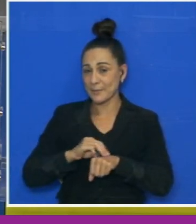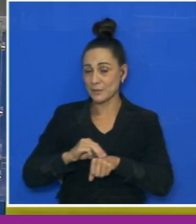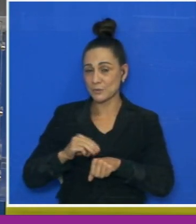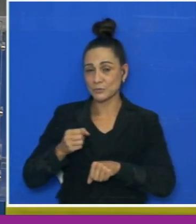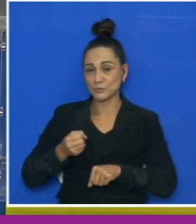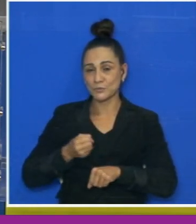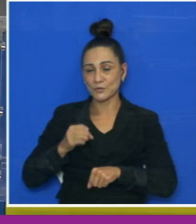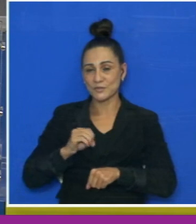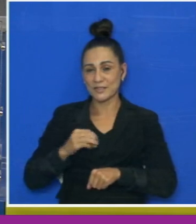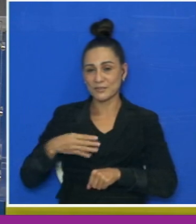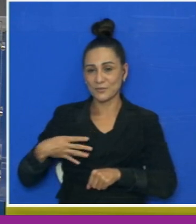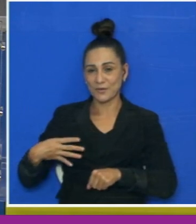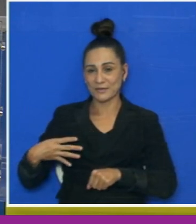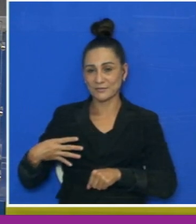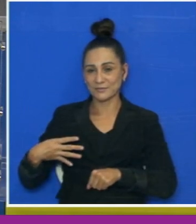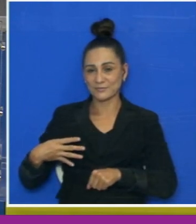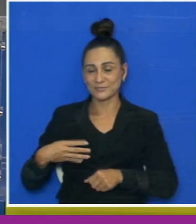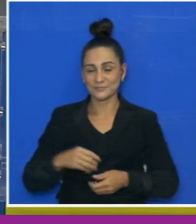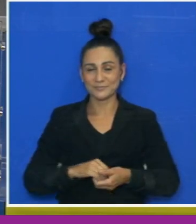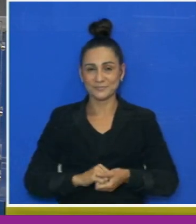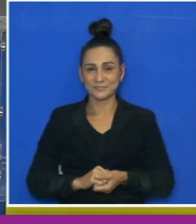04.